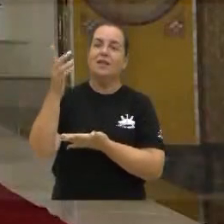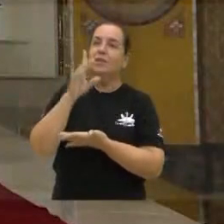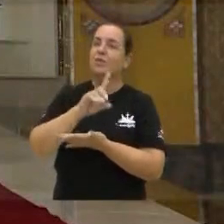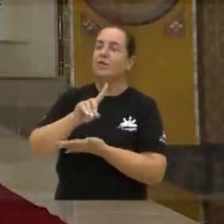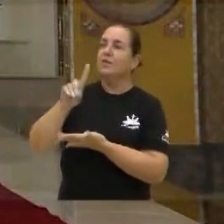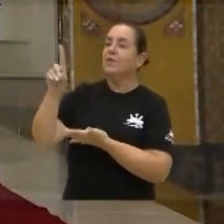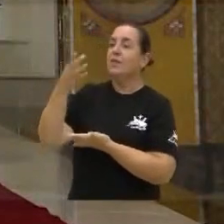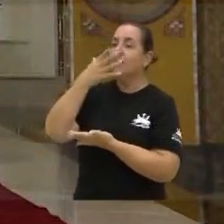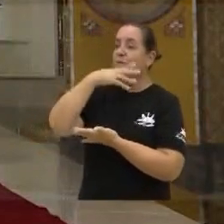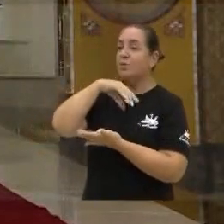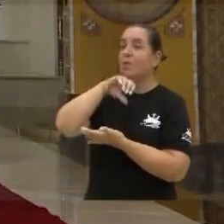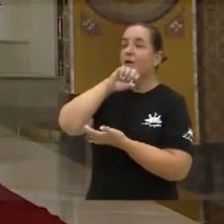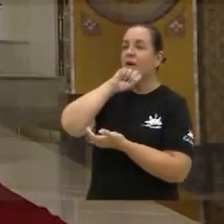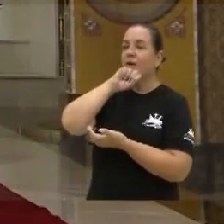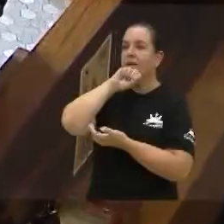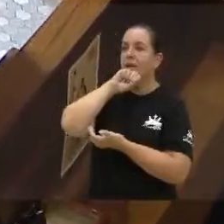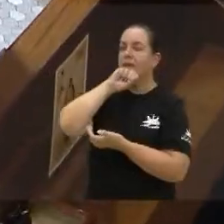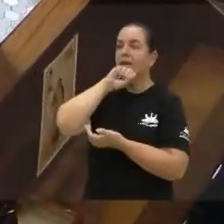infinita de Deus